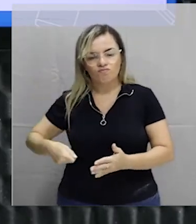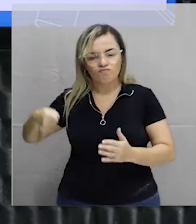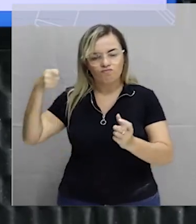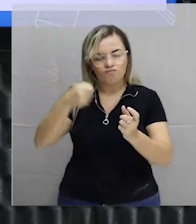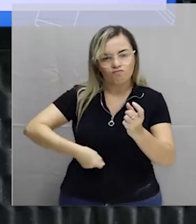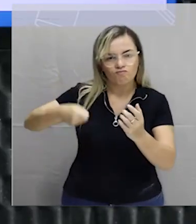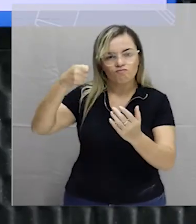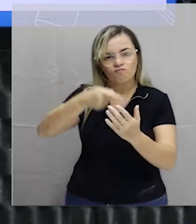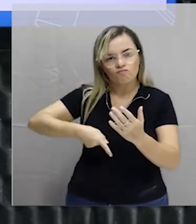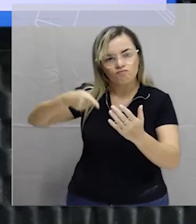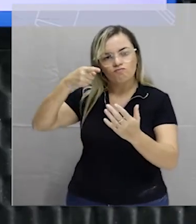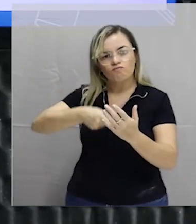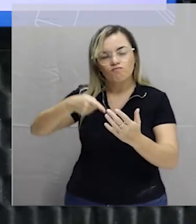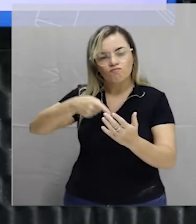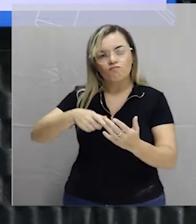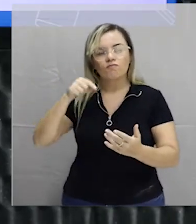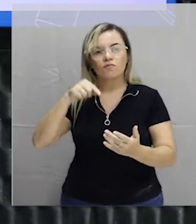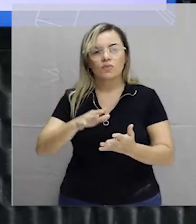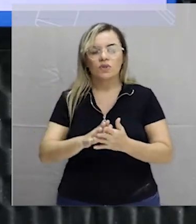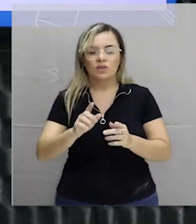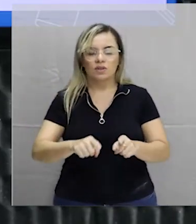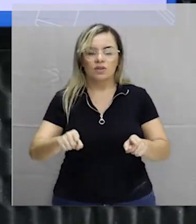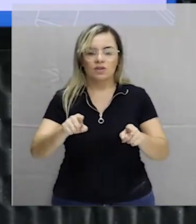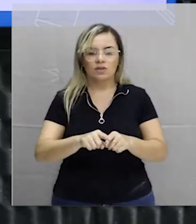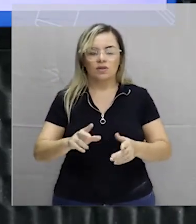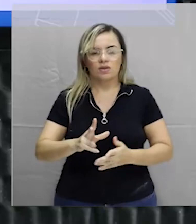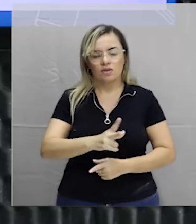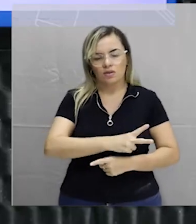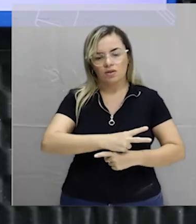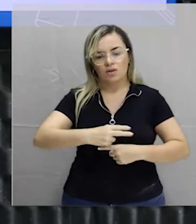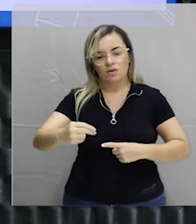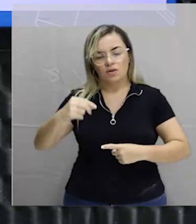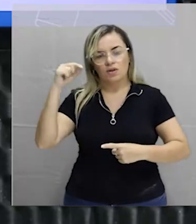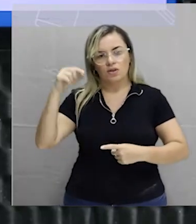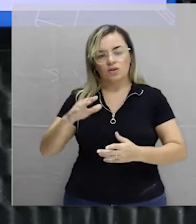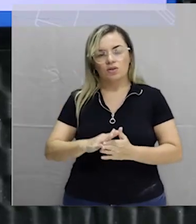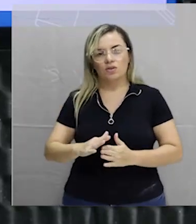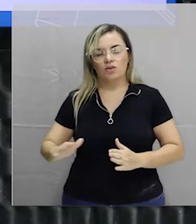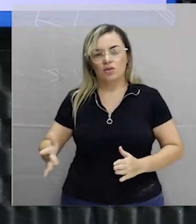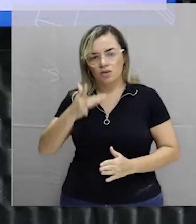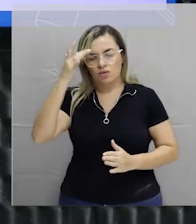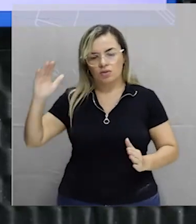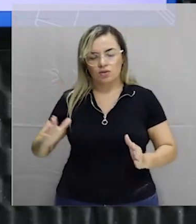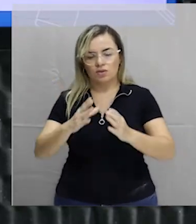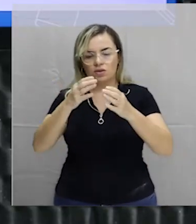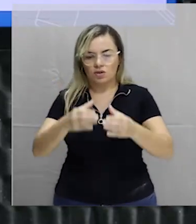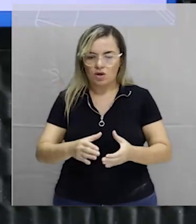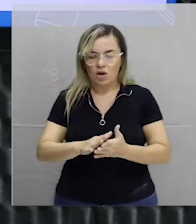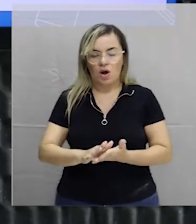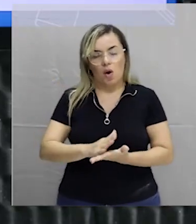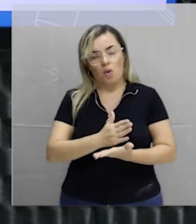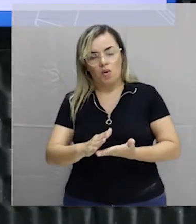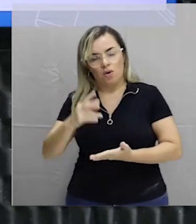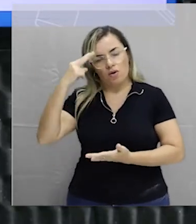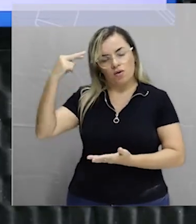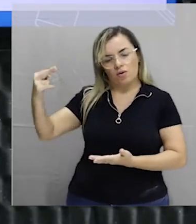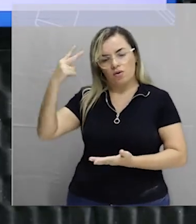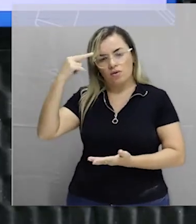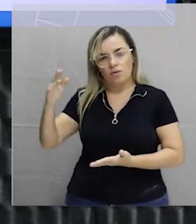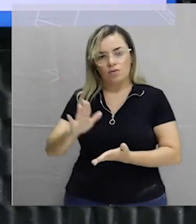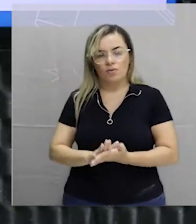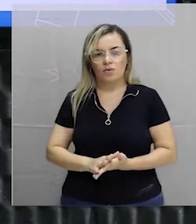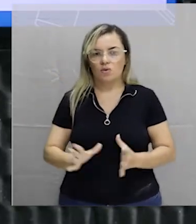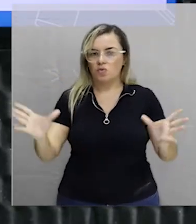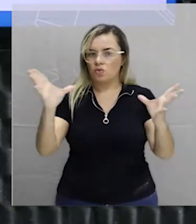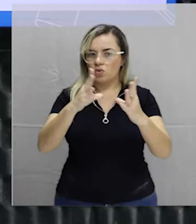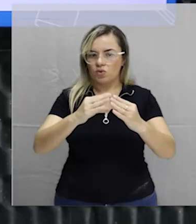uma vitória dos colonos, segundo outros historiadores, porque para alguns historiadores, a